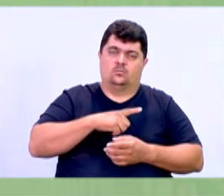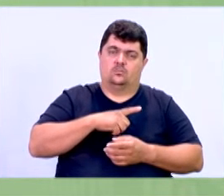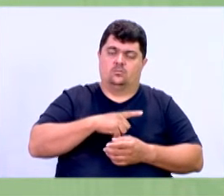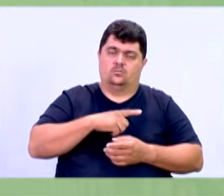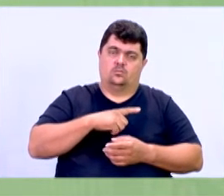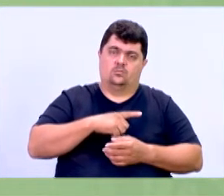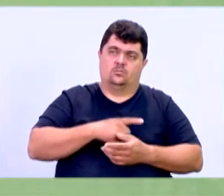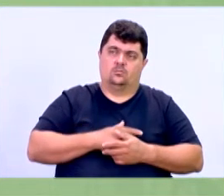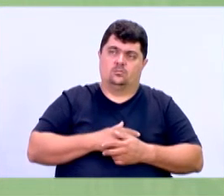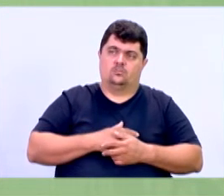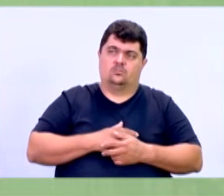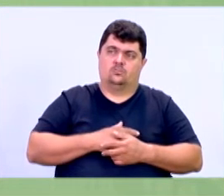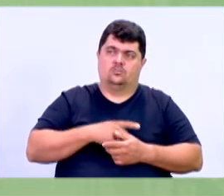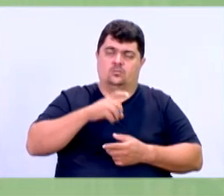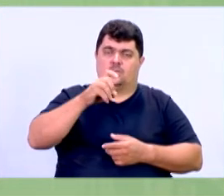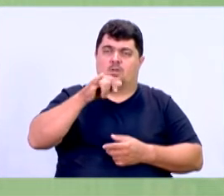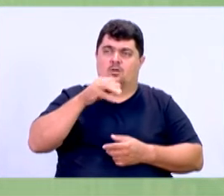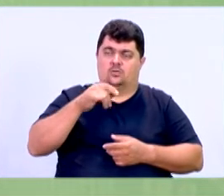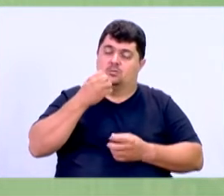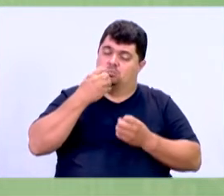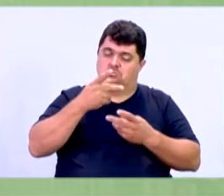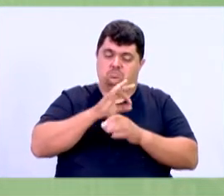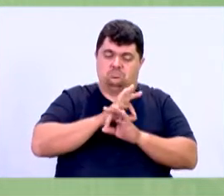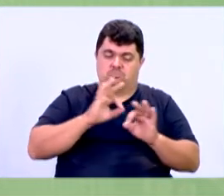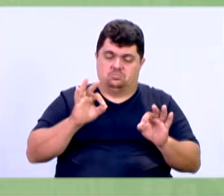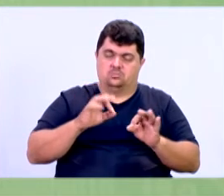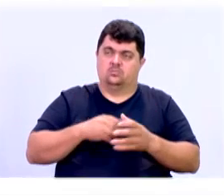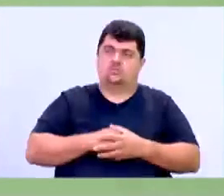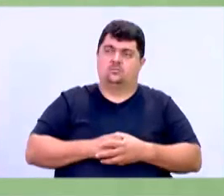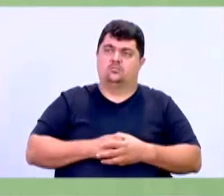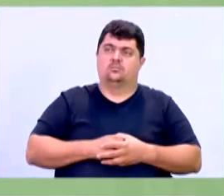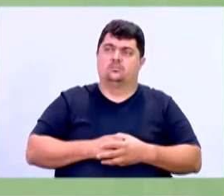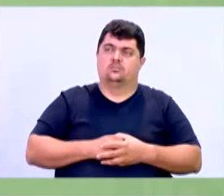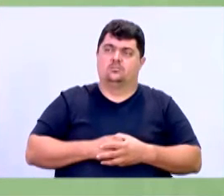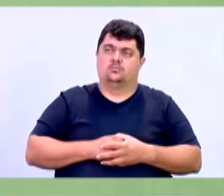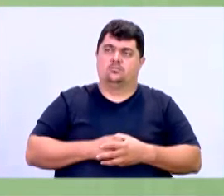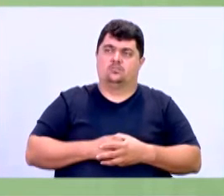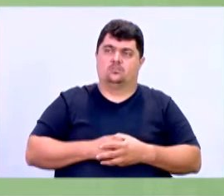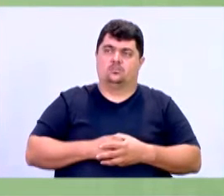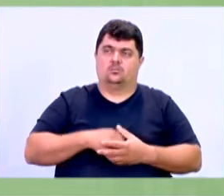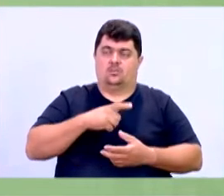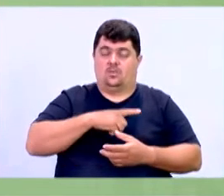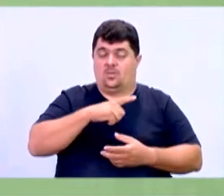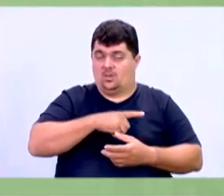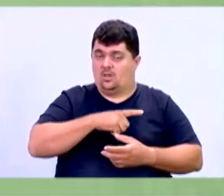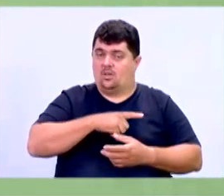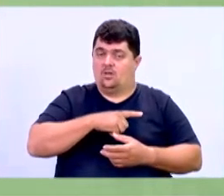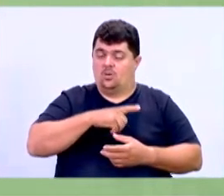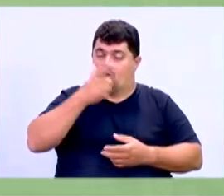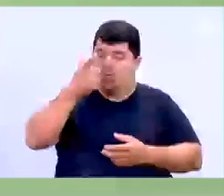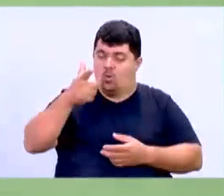meu XAMPP ele foi bem instalado e está rodando. Além do tutorial